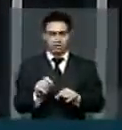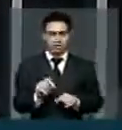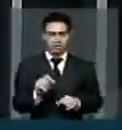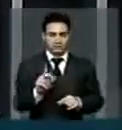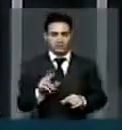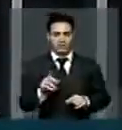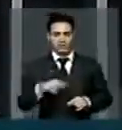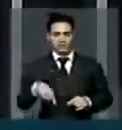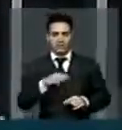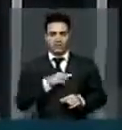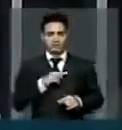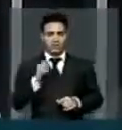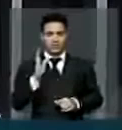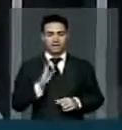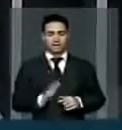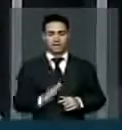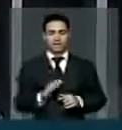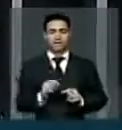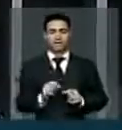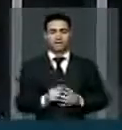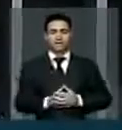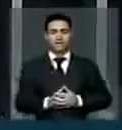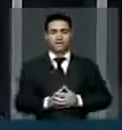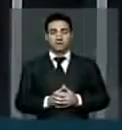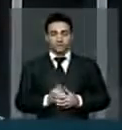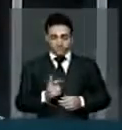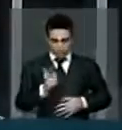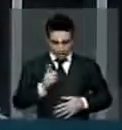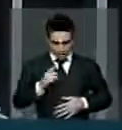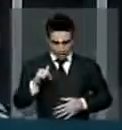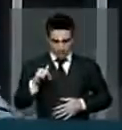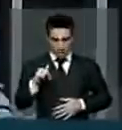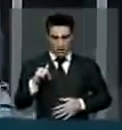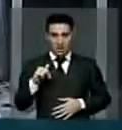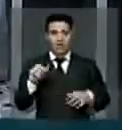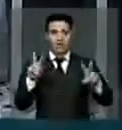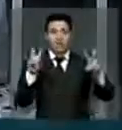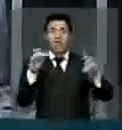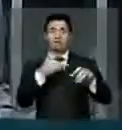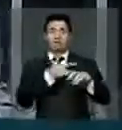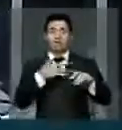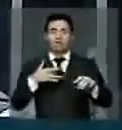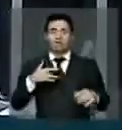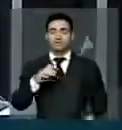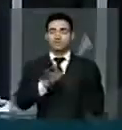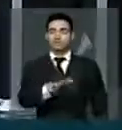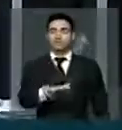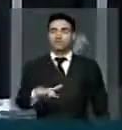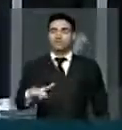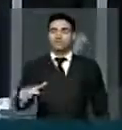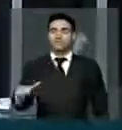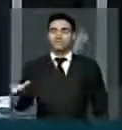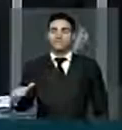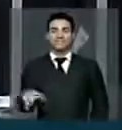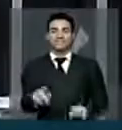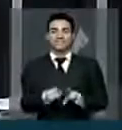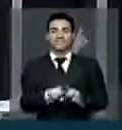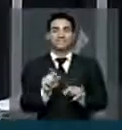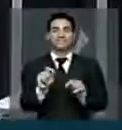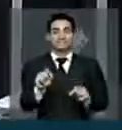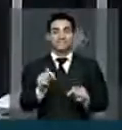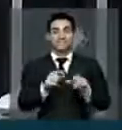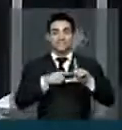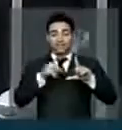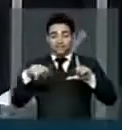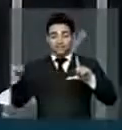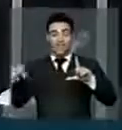país. Nós temos aqui, no tocante à saúde das nossas crianças, os indicadores que são